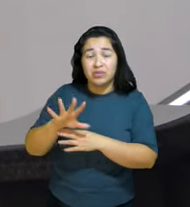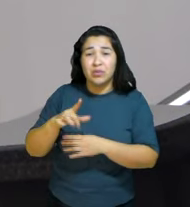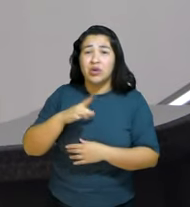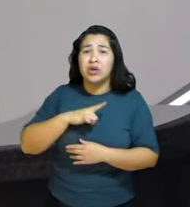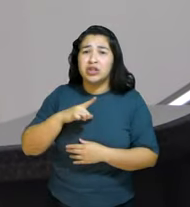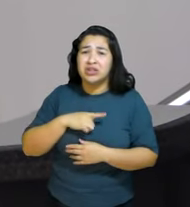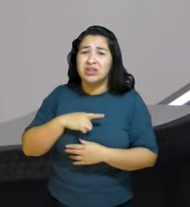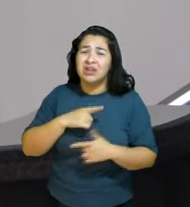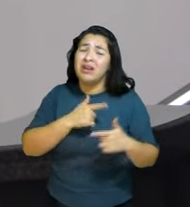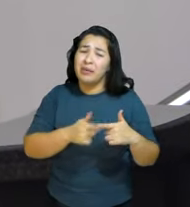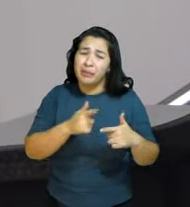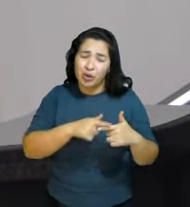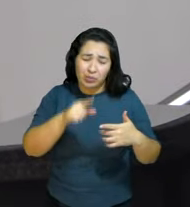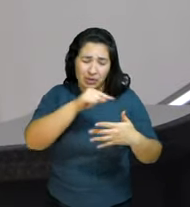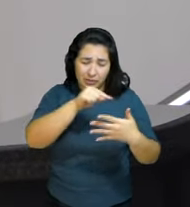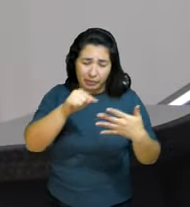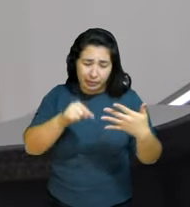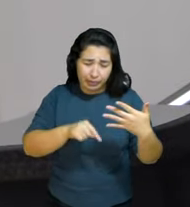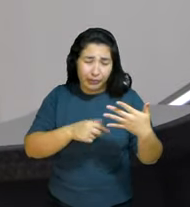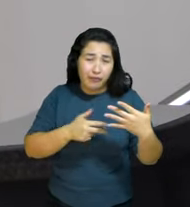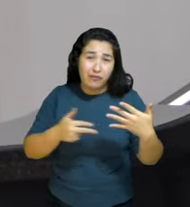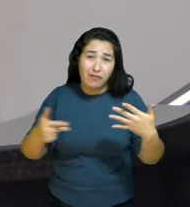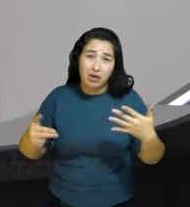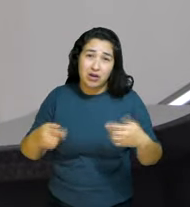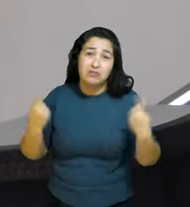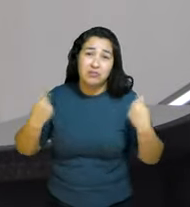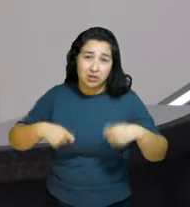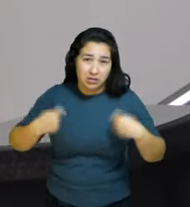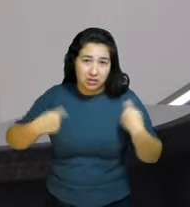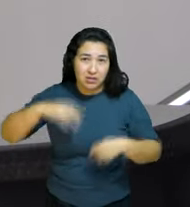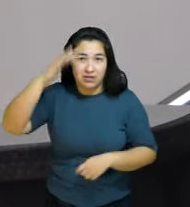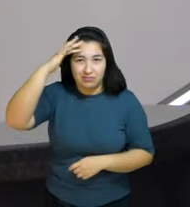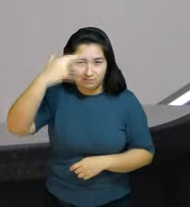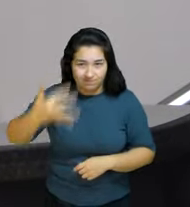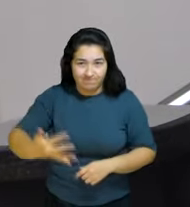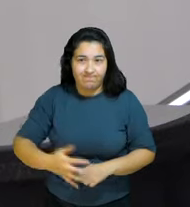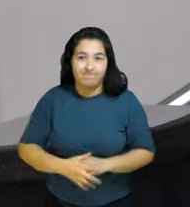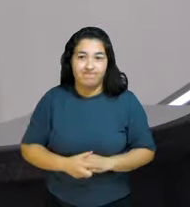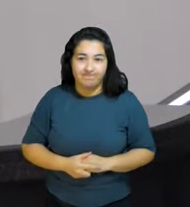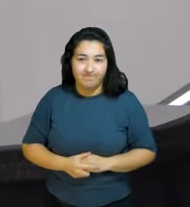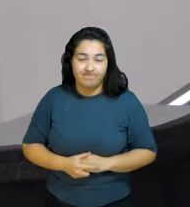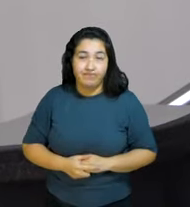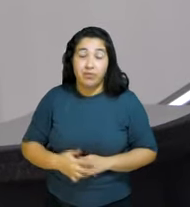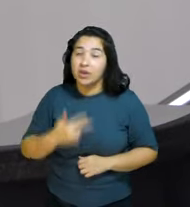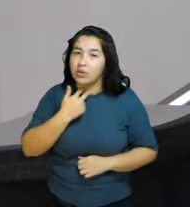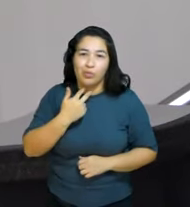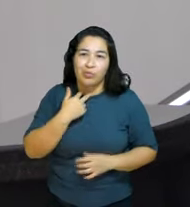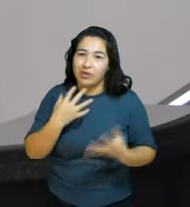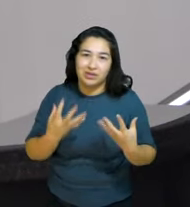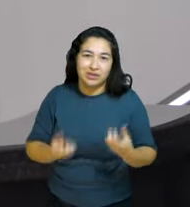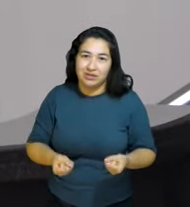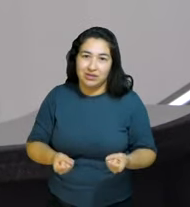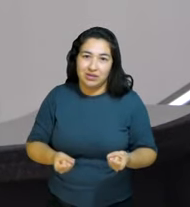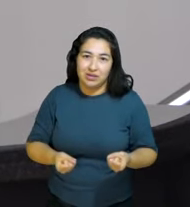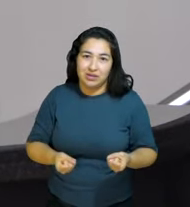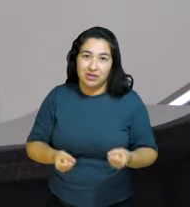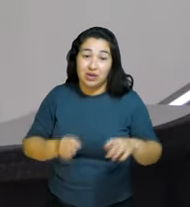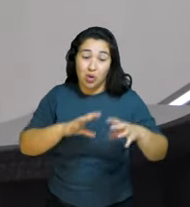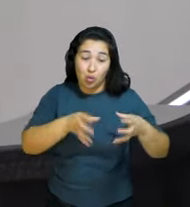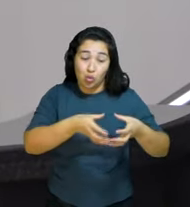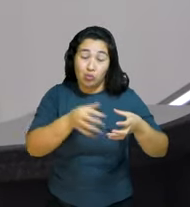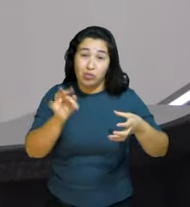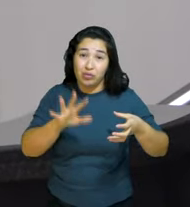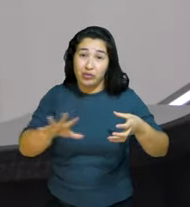isso, vários colegas, enfim. A gente precisa resolver. É inadmissível que uma casa do tamanho da FESPORT tenha